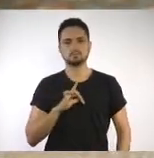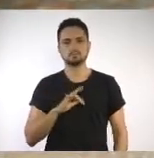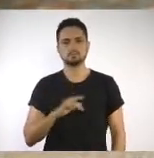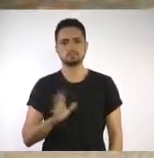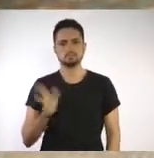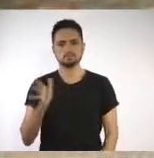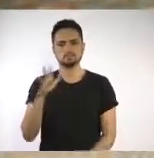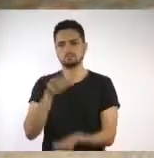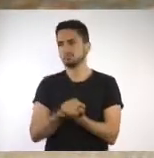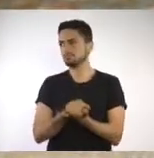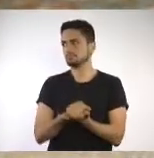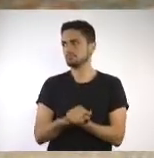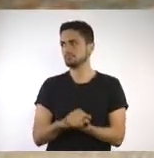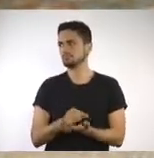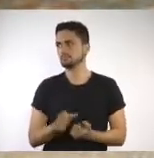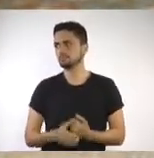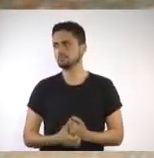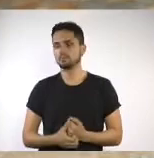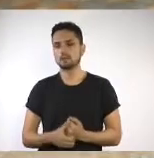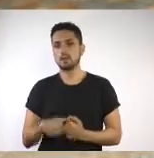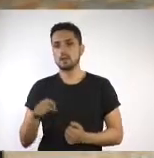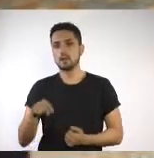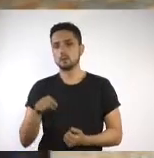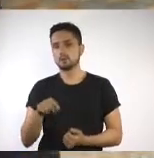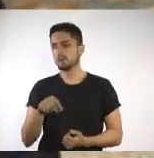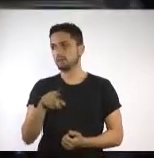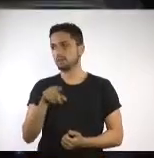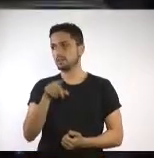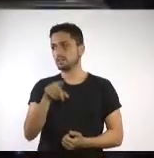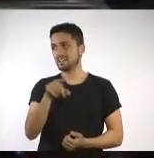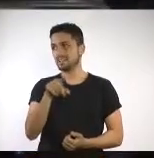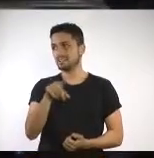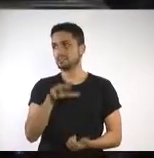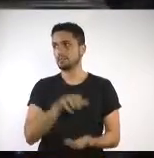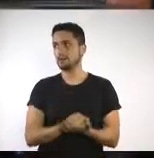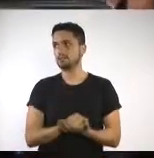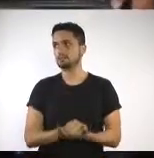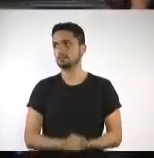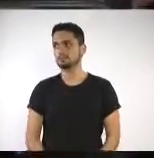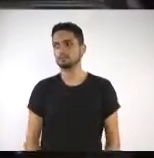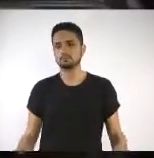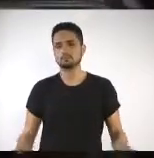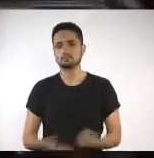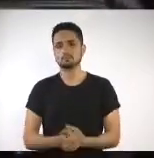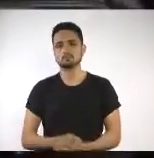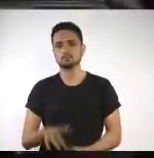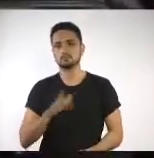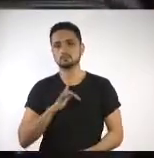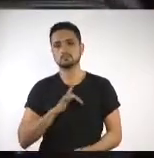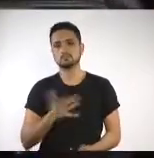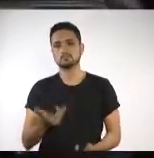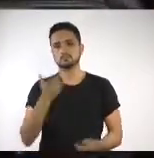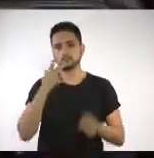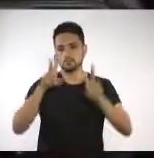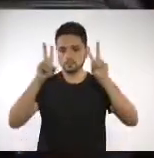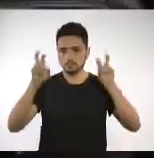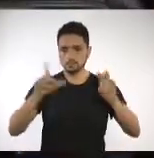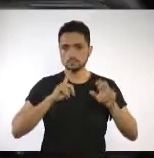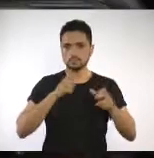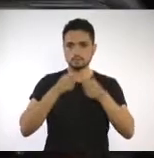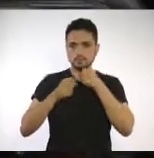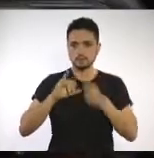não, porque eu pedi para chamar o deputado Márcio Pacheco, o deputado Jorge Felipe, que Jorge realizou uma audiência